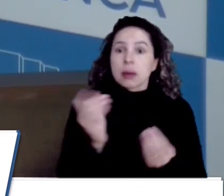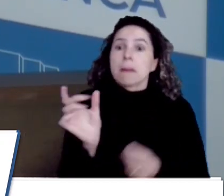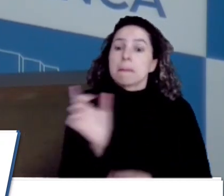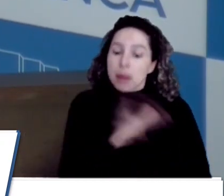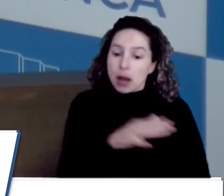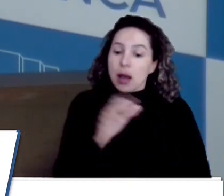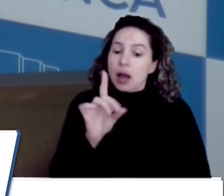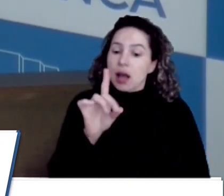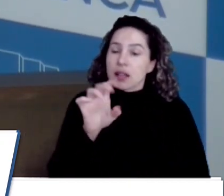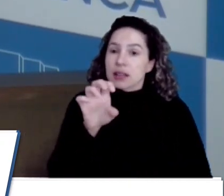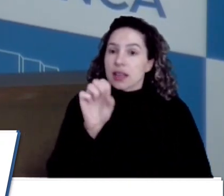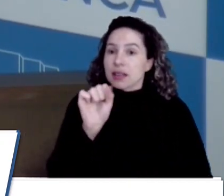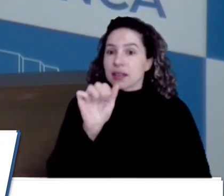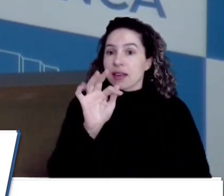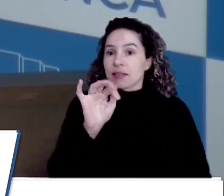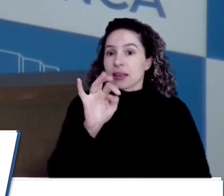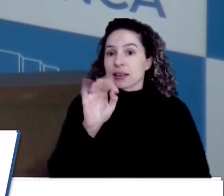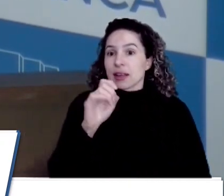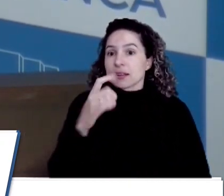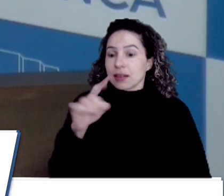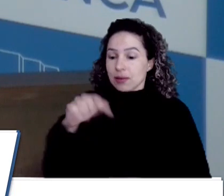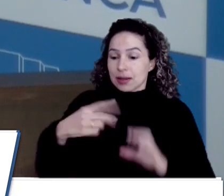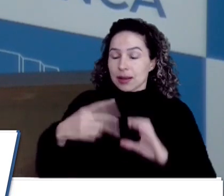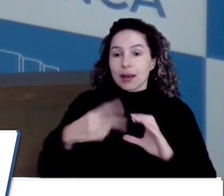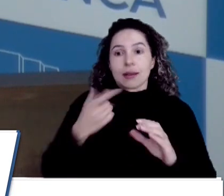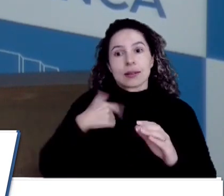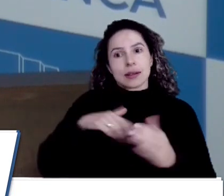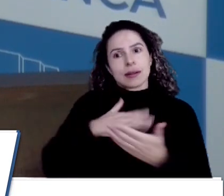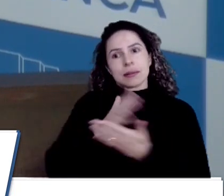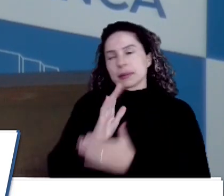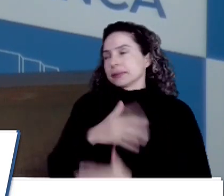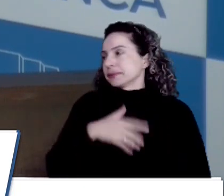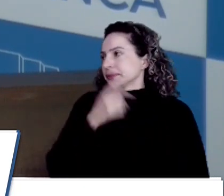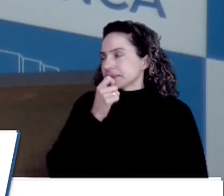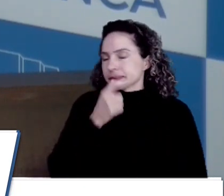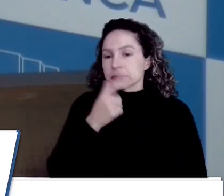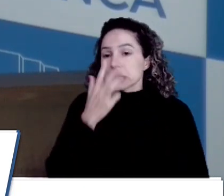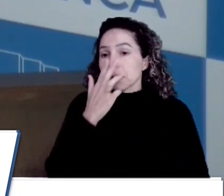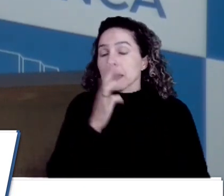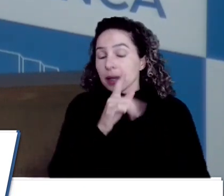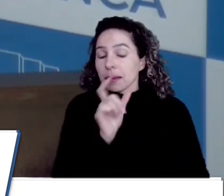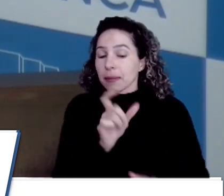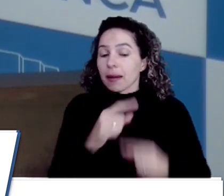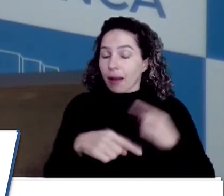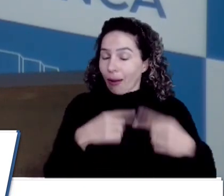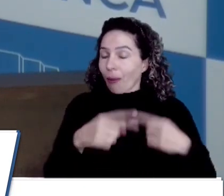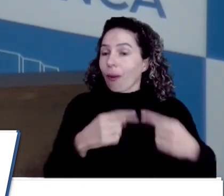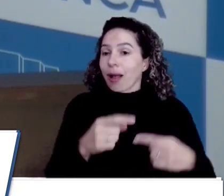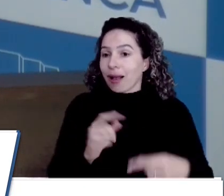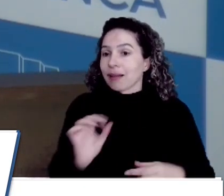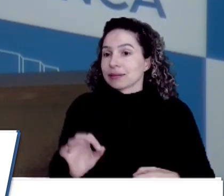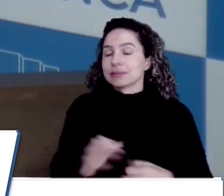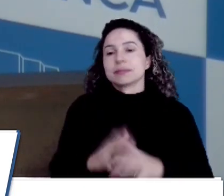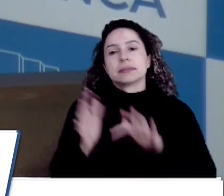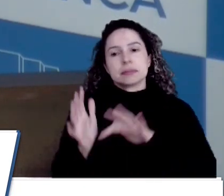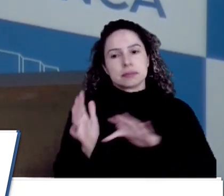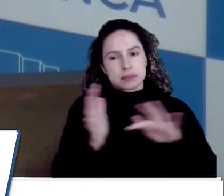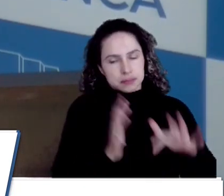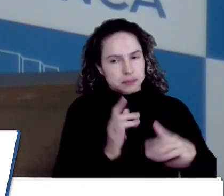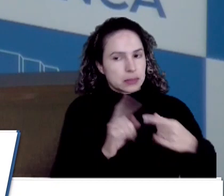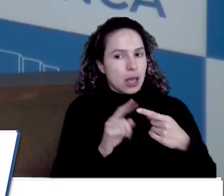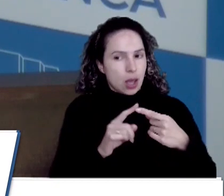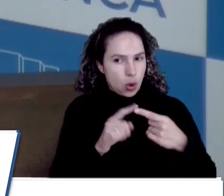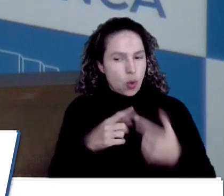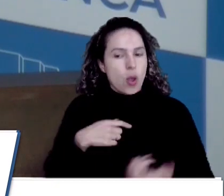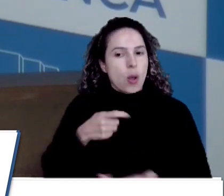Câmara, para nós aprovar. Que é brincadeira, isso aí chama enrolação. Então, esse é um das cobranças